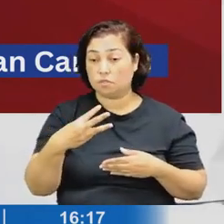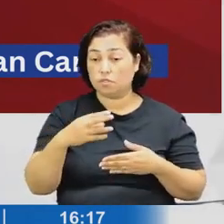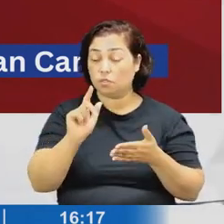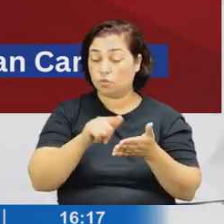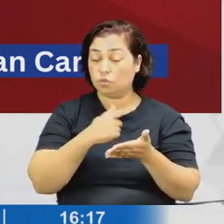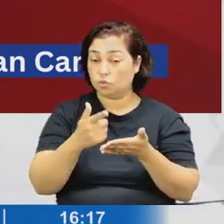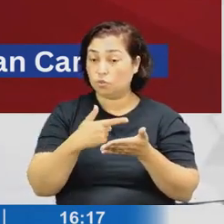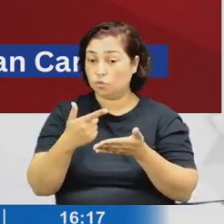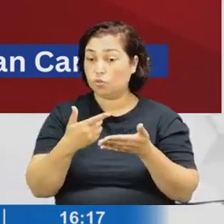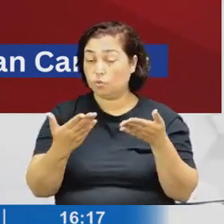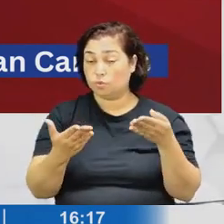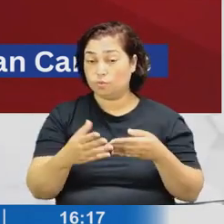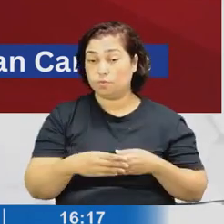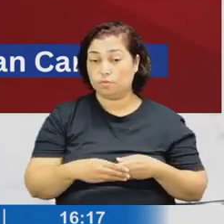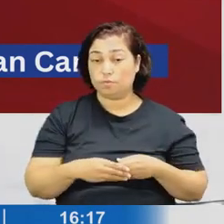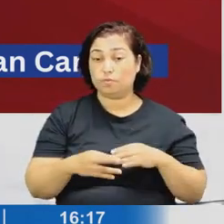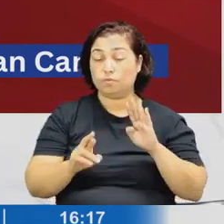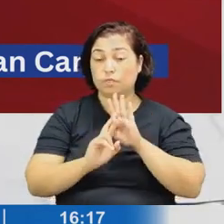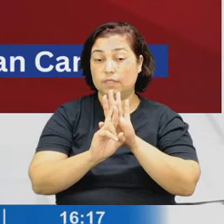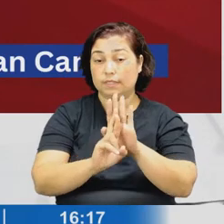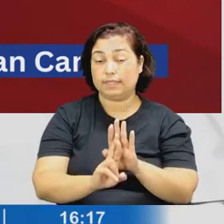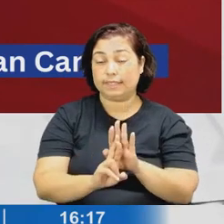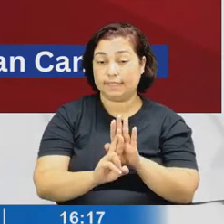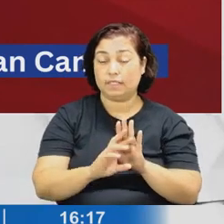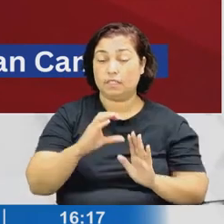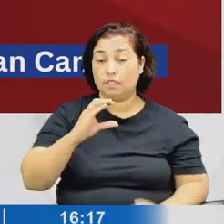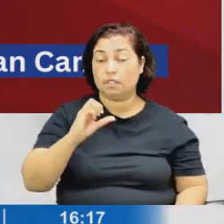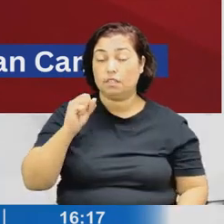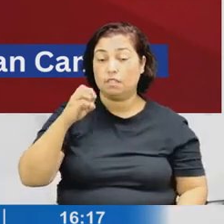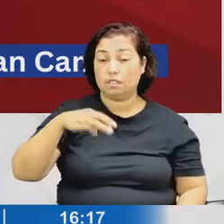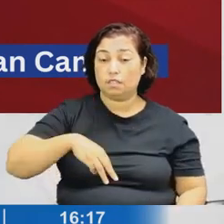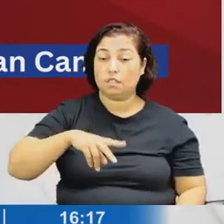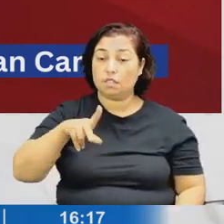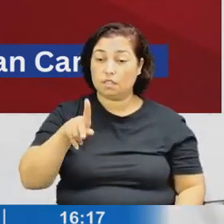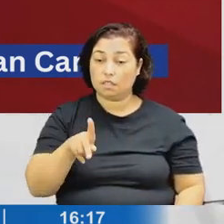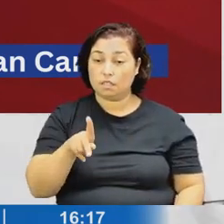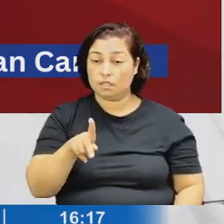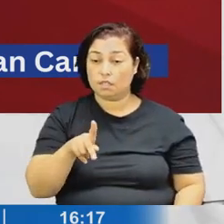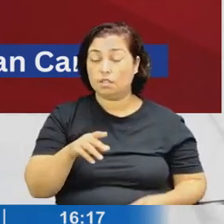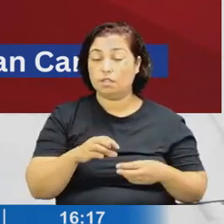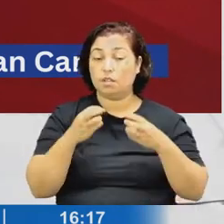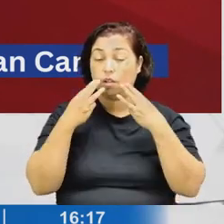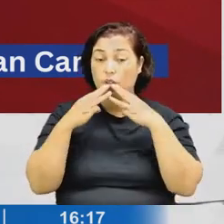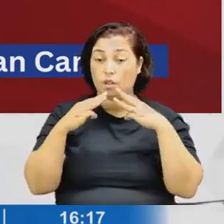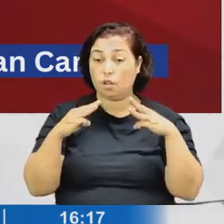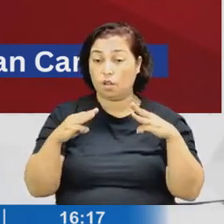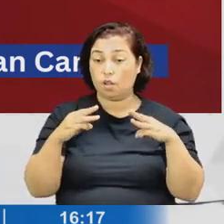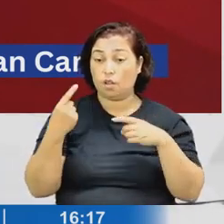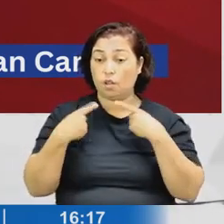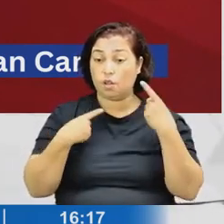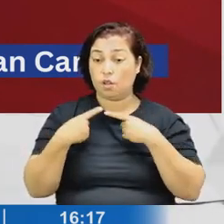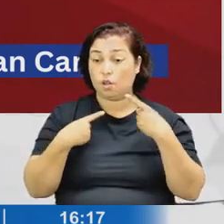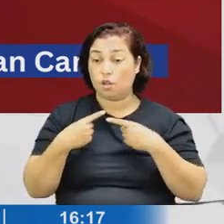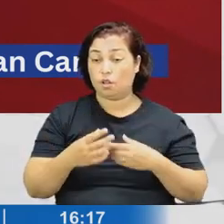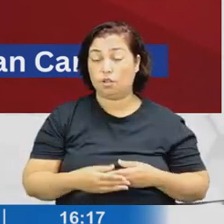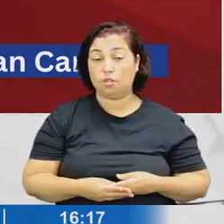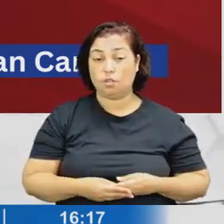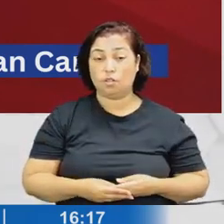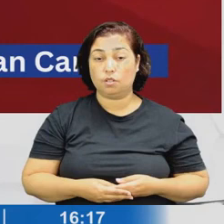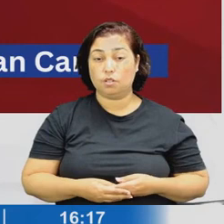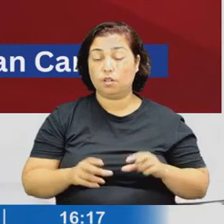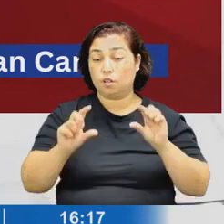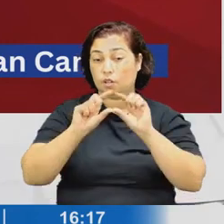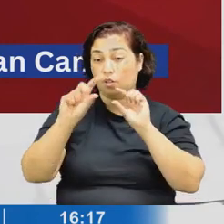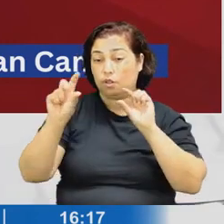ele é um dos representantes da Camp que é Associação Brasileira dos marketing política é sinistro aí ele